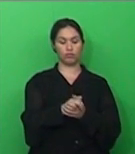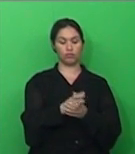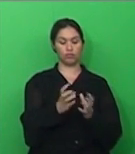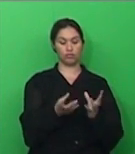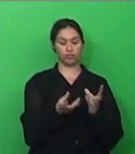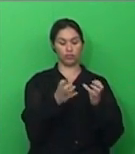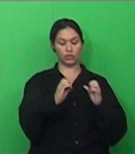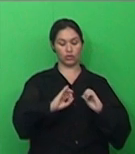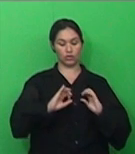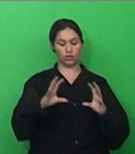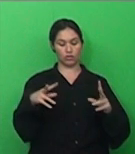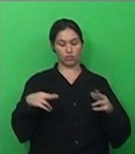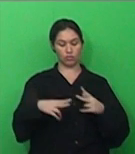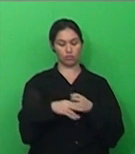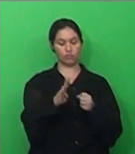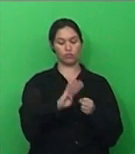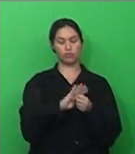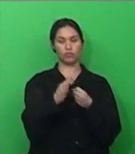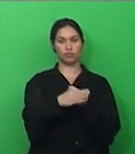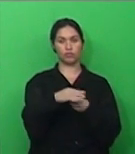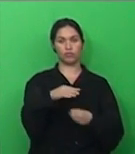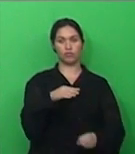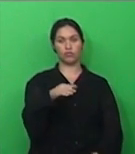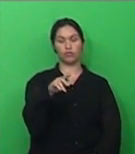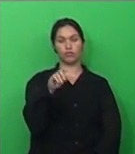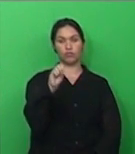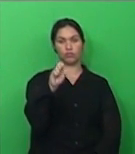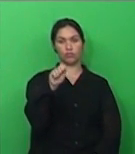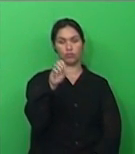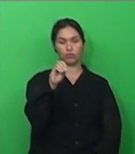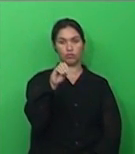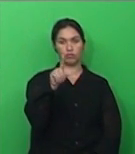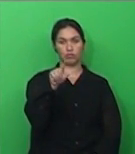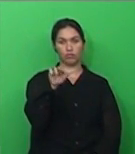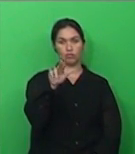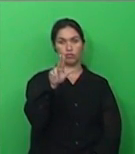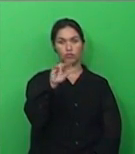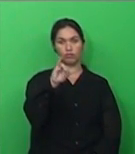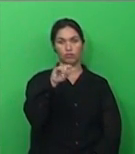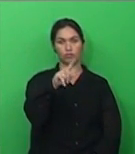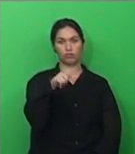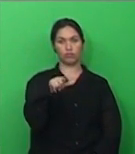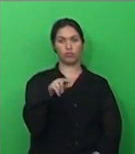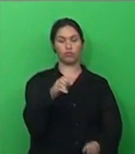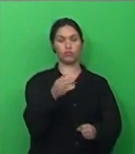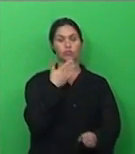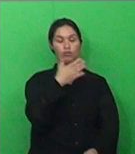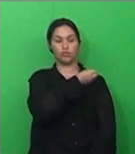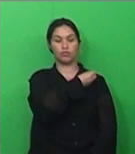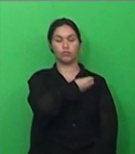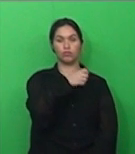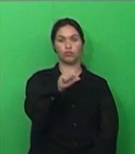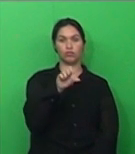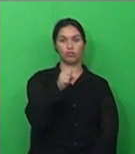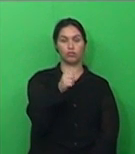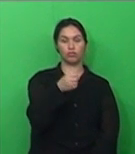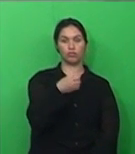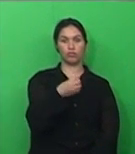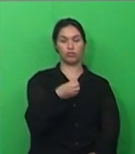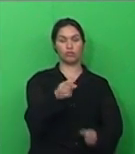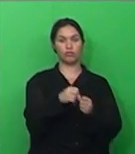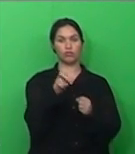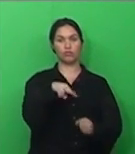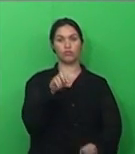ruas do loteamento Anita Garibaldi, bairro São Luís. Indicação 980/17, autoria vereador Ademir